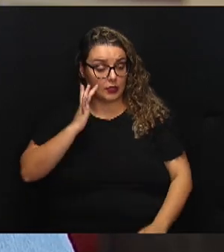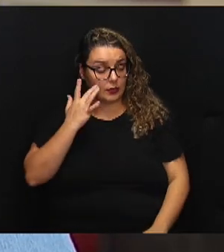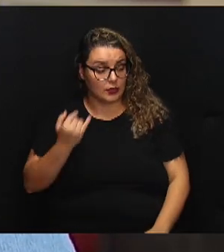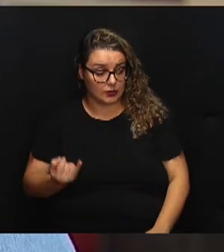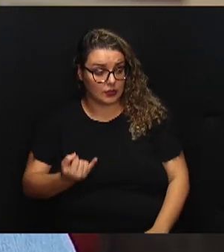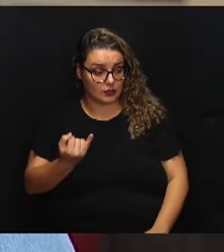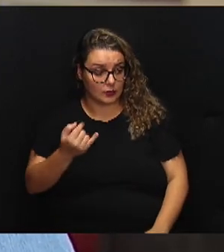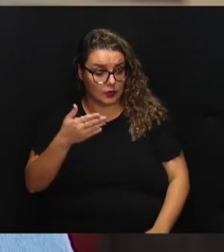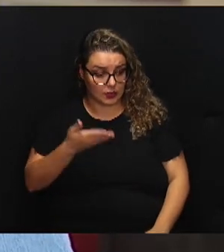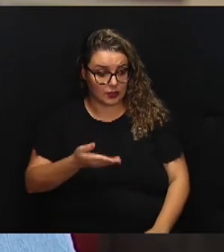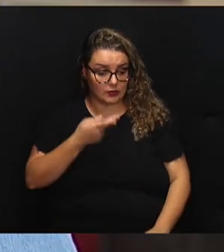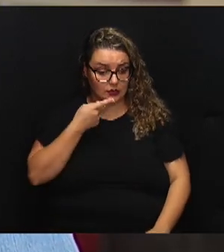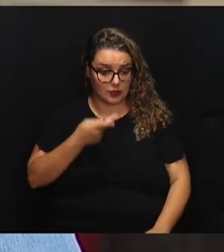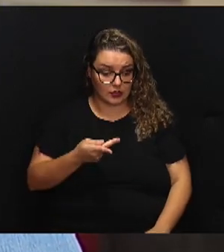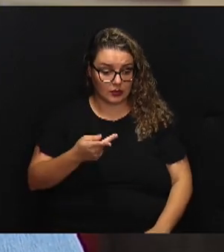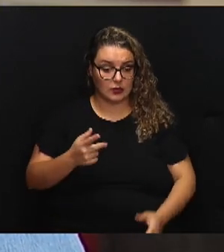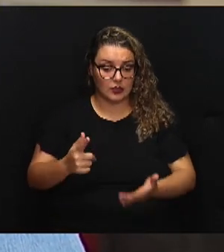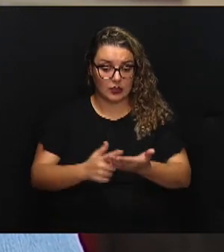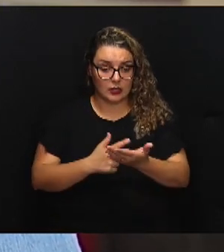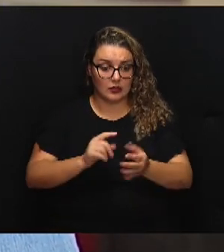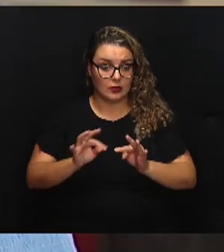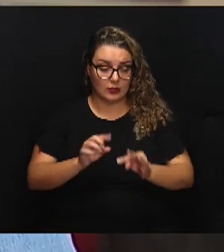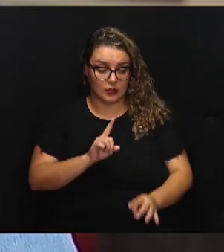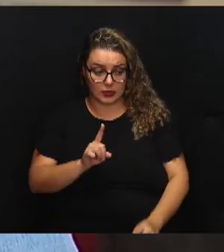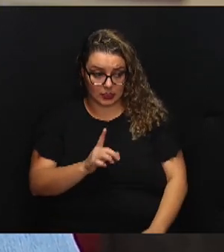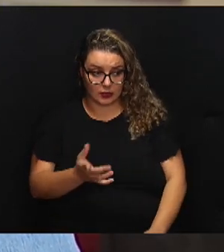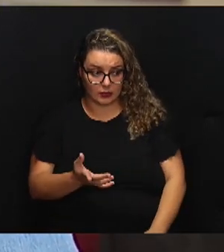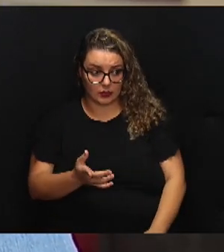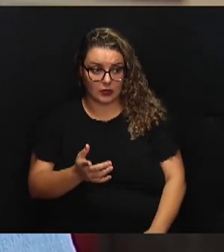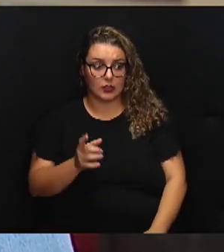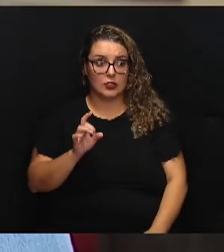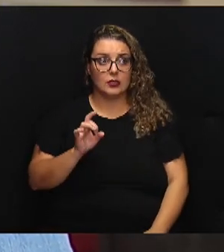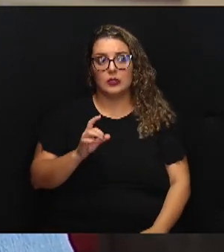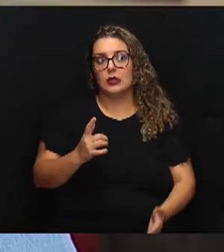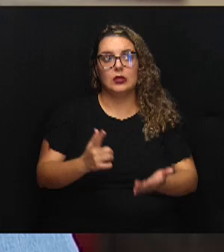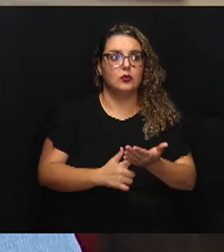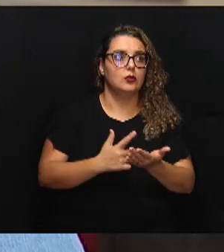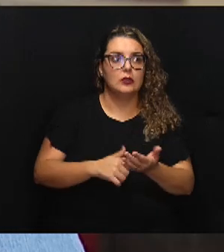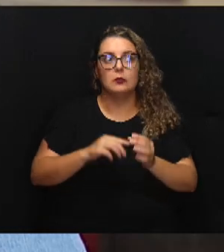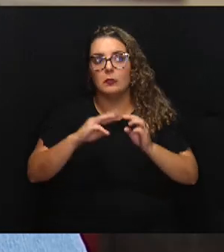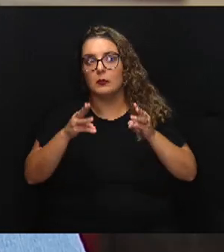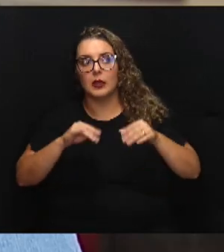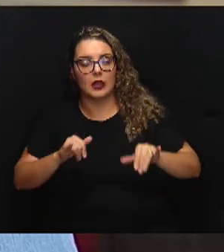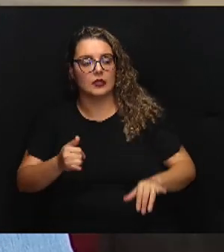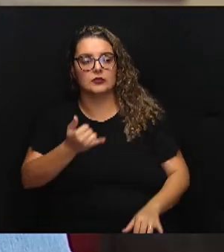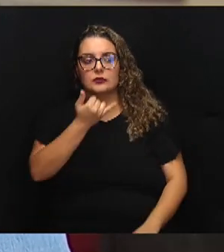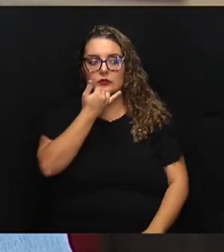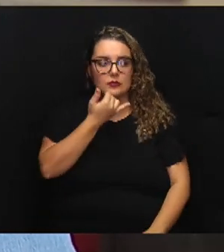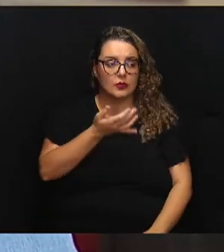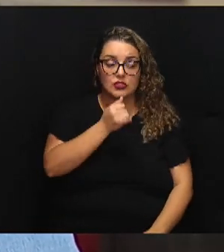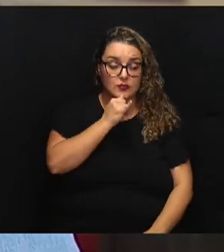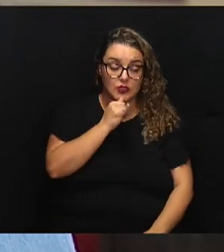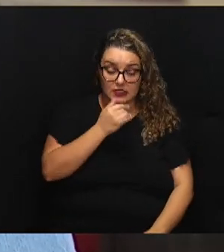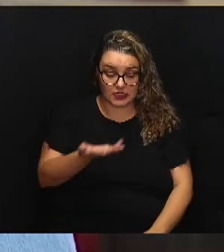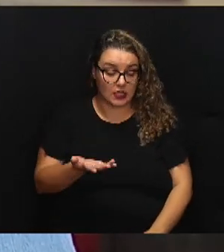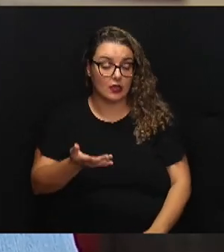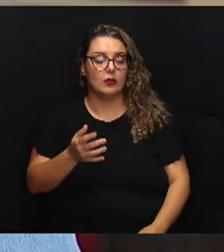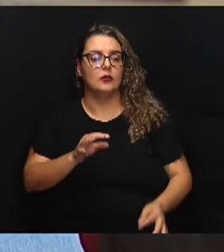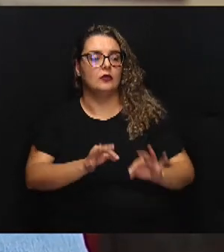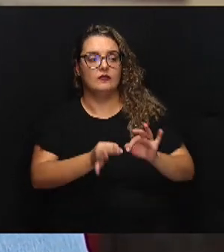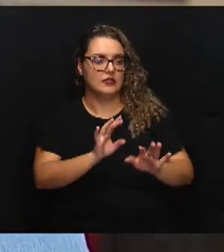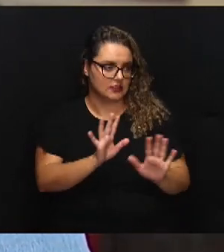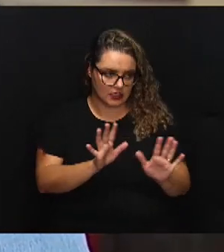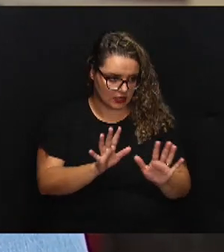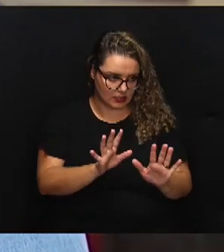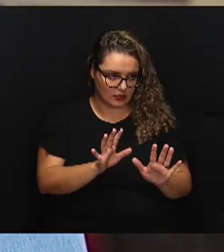isso que você falou, livros técnicos não, ou seja, um livro sobre marketing, por exemplo, sobre física, aí não,